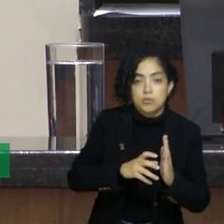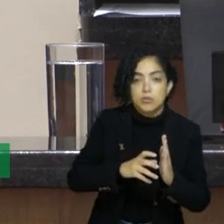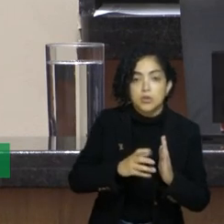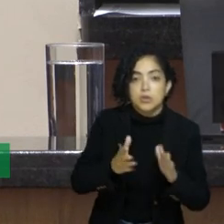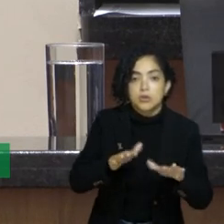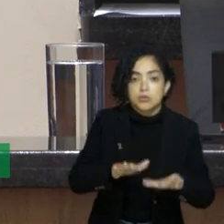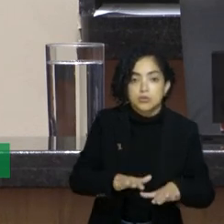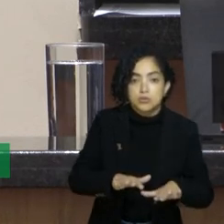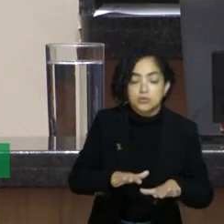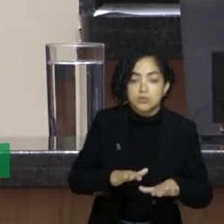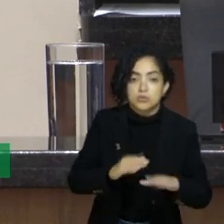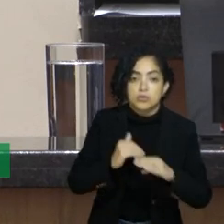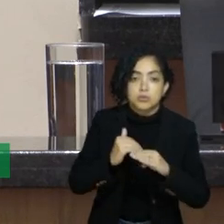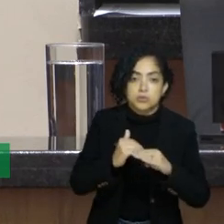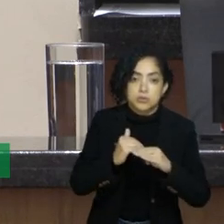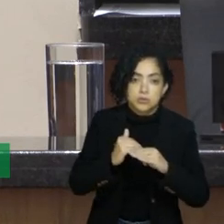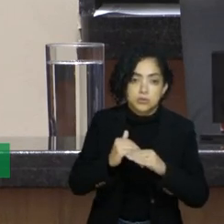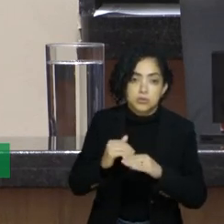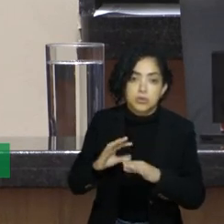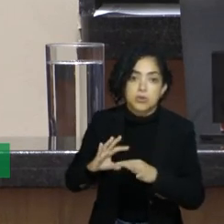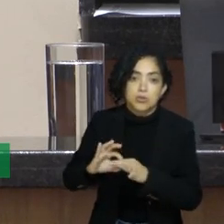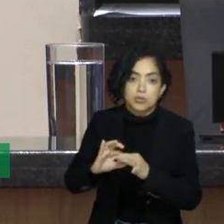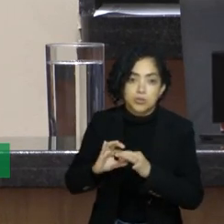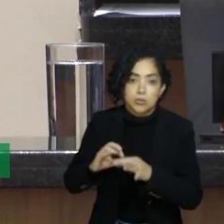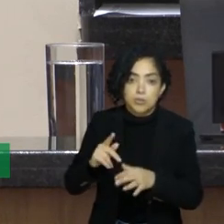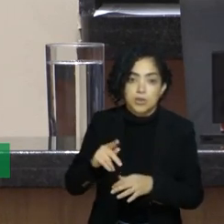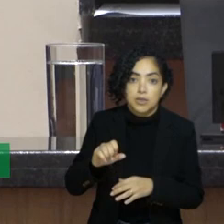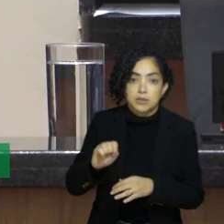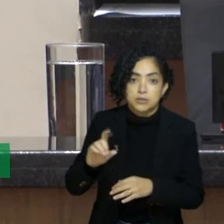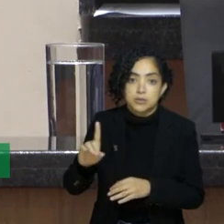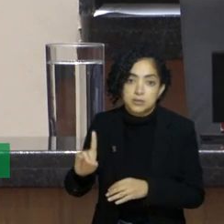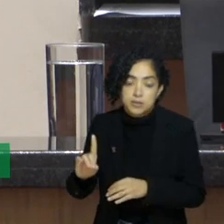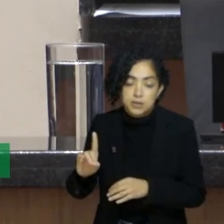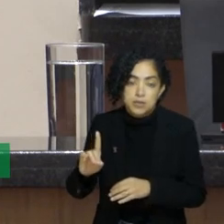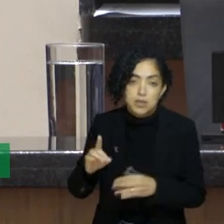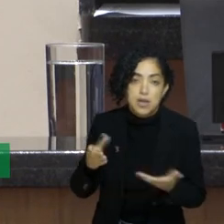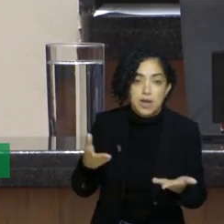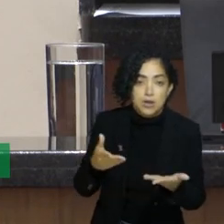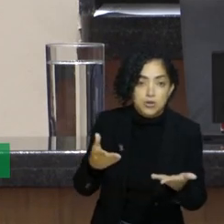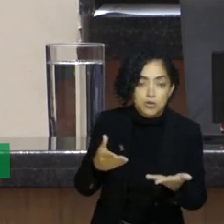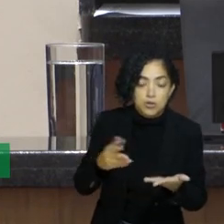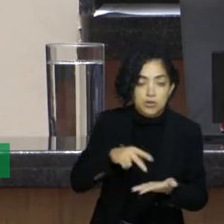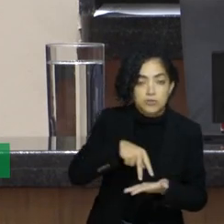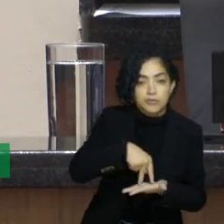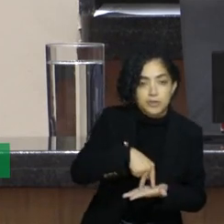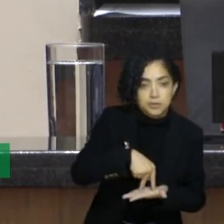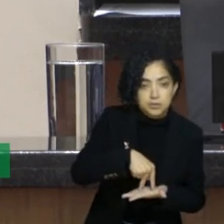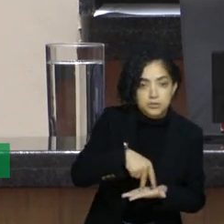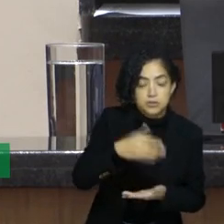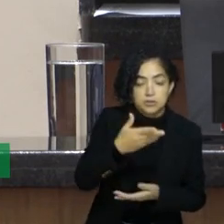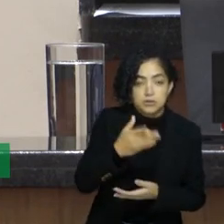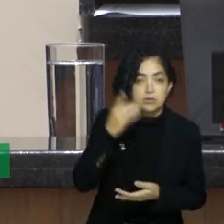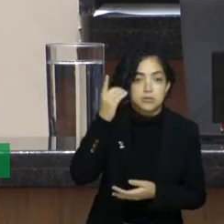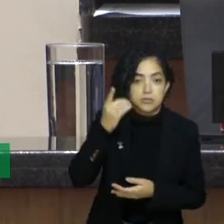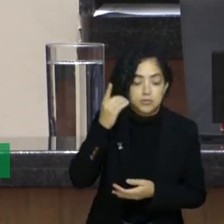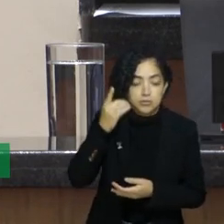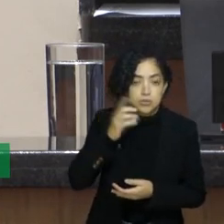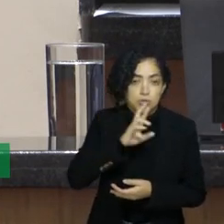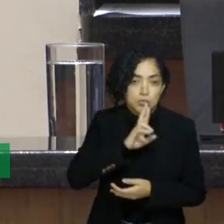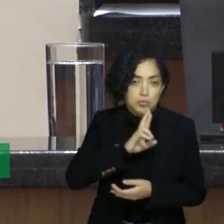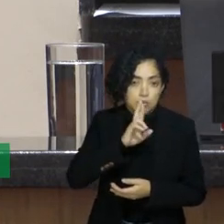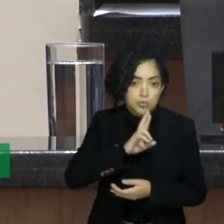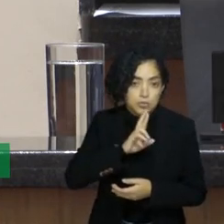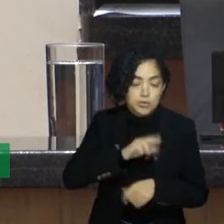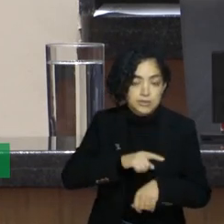e Igualdade e o Bloco União PSD. Fará uso, neste momento, deputado Rodrigo Minotto,